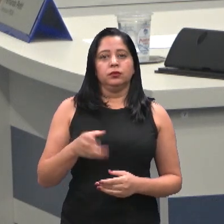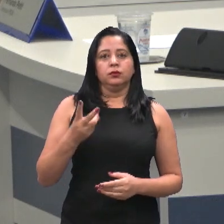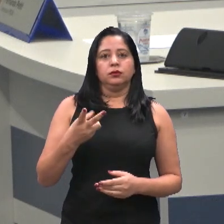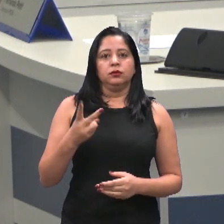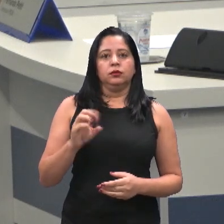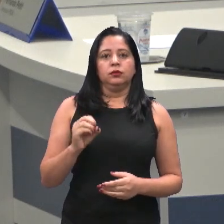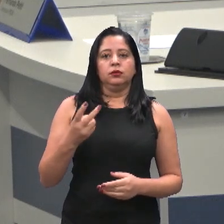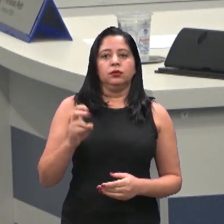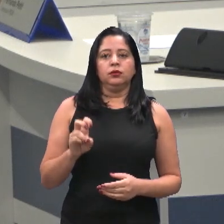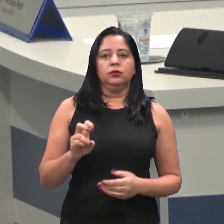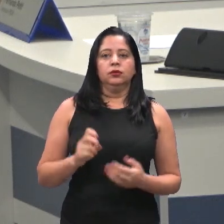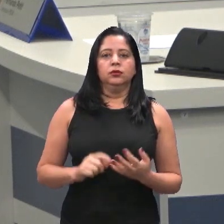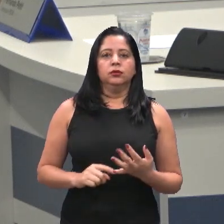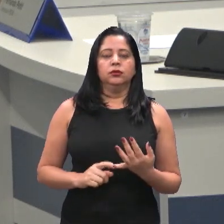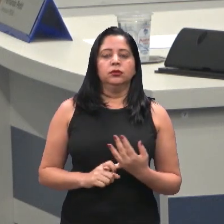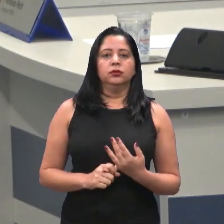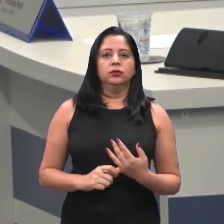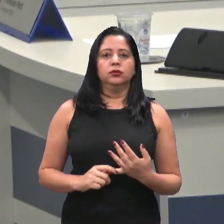3453/2025,